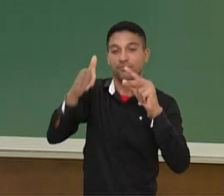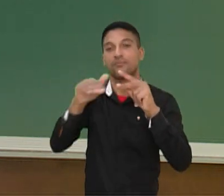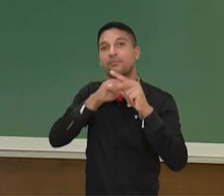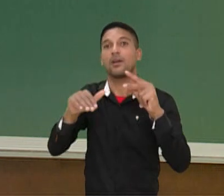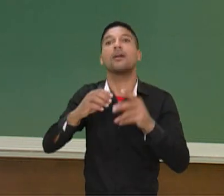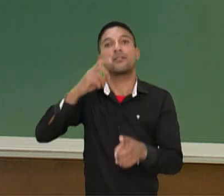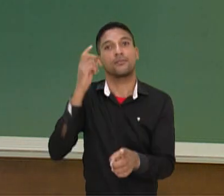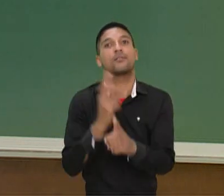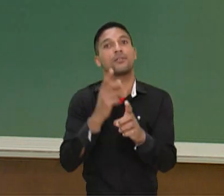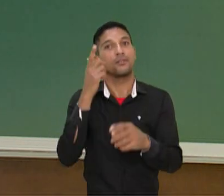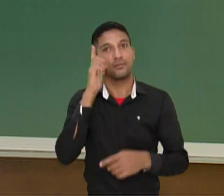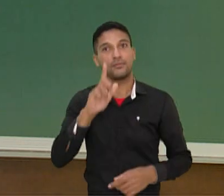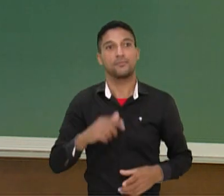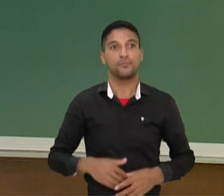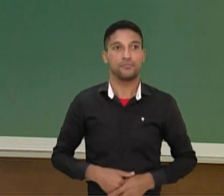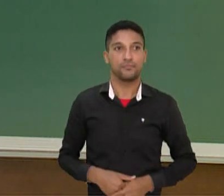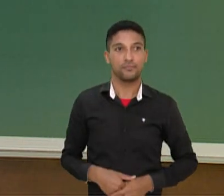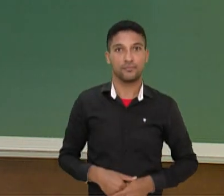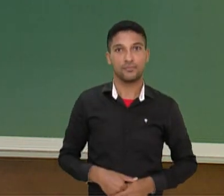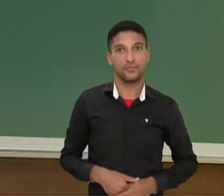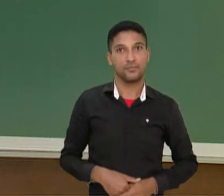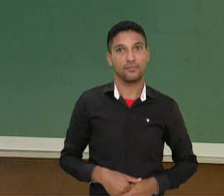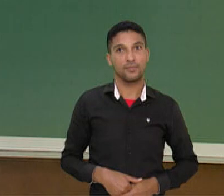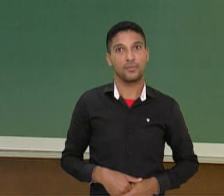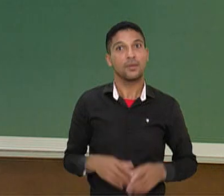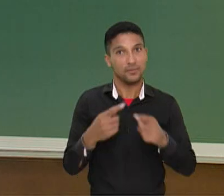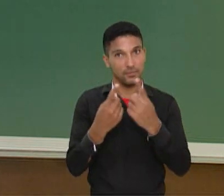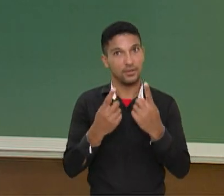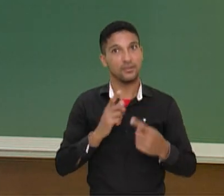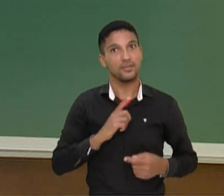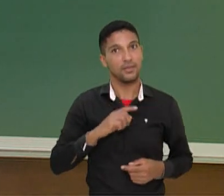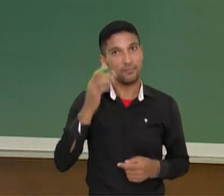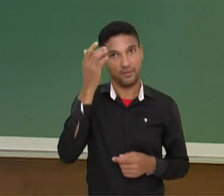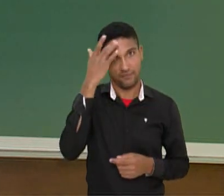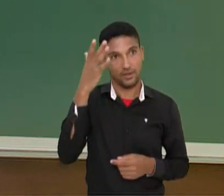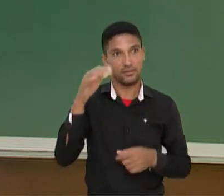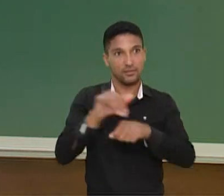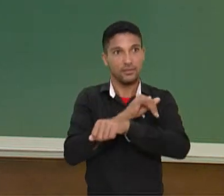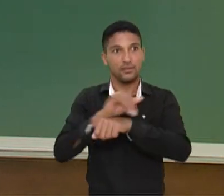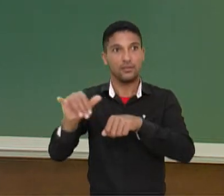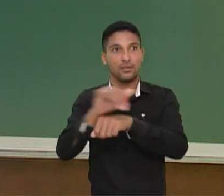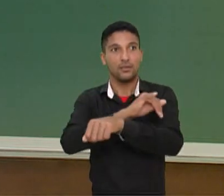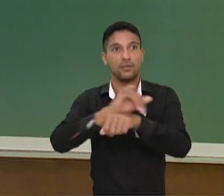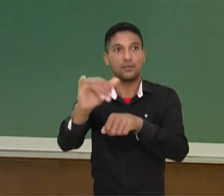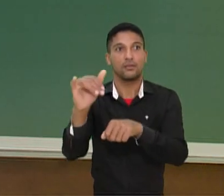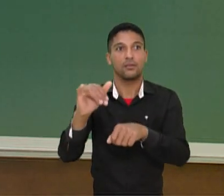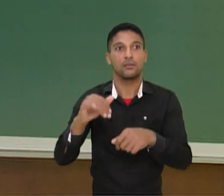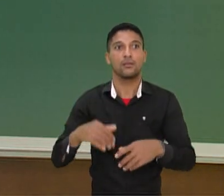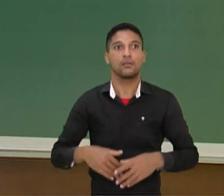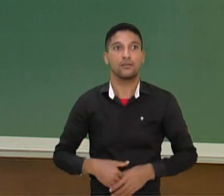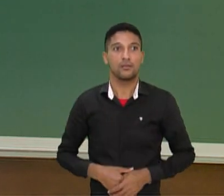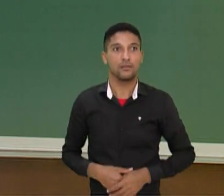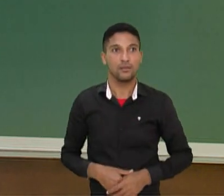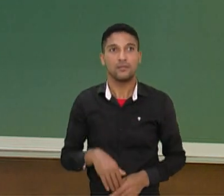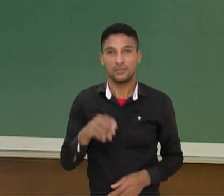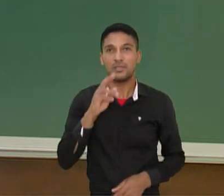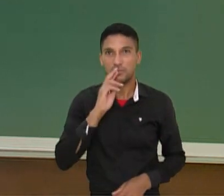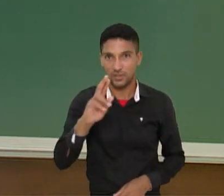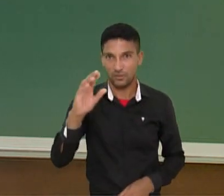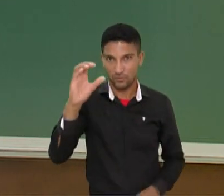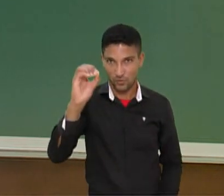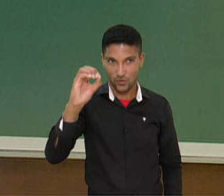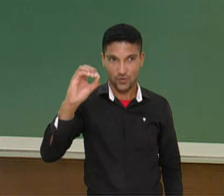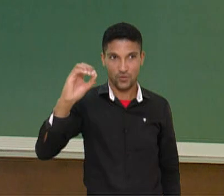é. Mas, é claro, tem um jeito mais fácil. Você coloca a fórmula, olha lá, deu octógono. Você respondeu